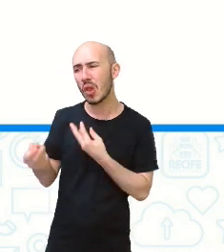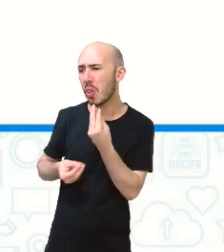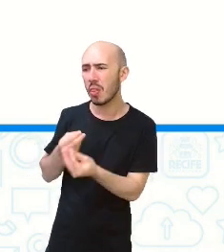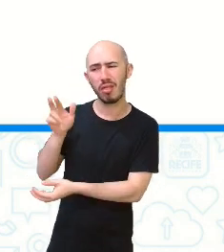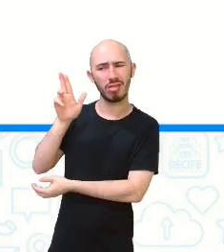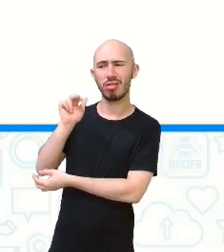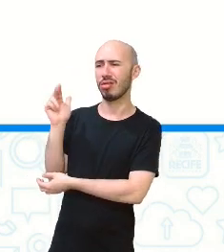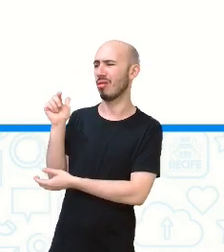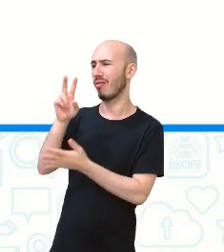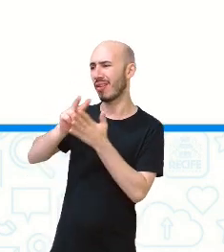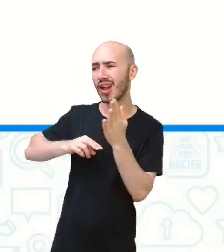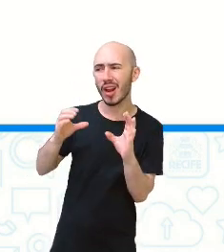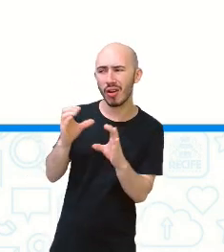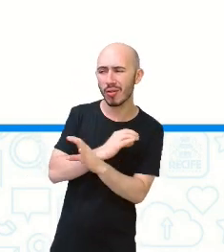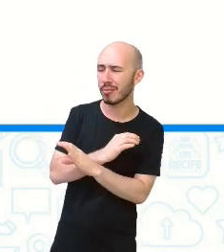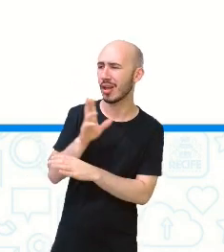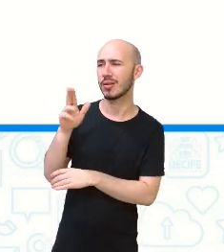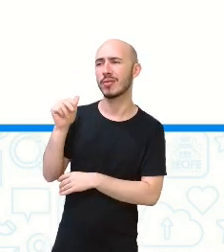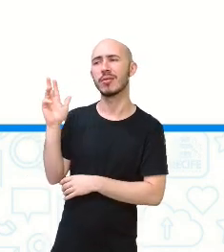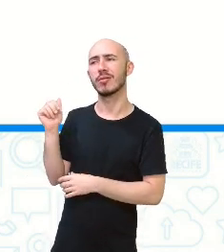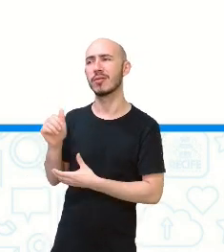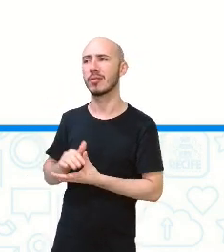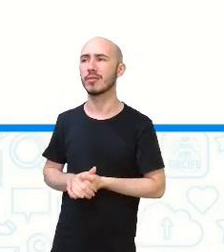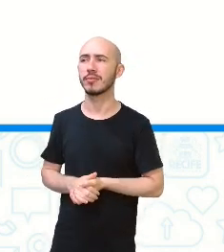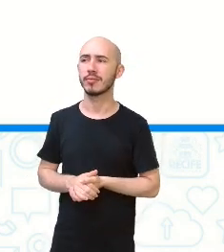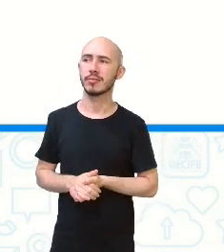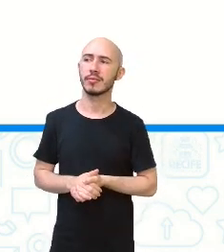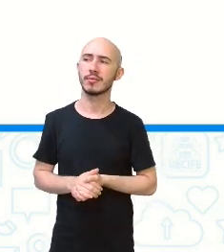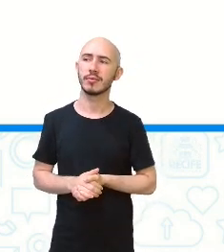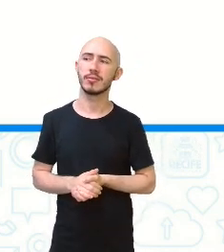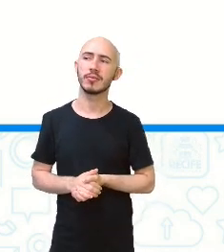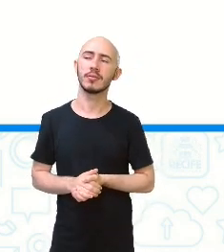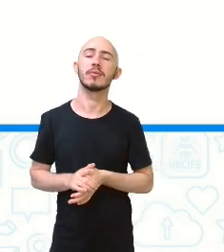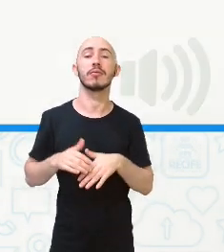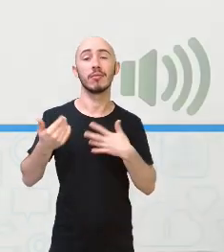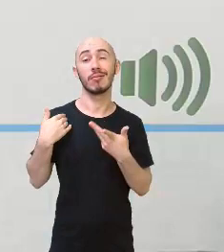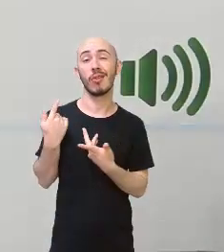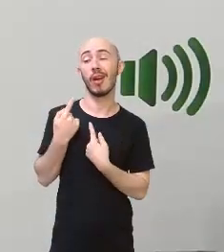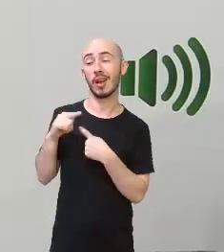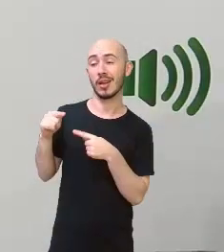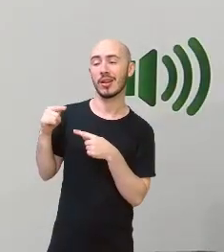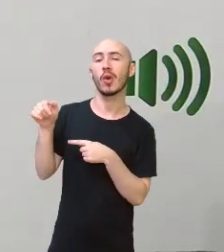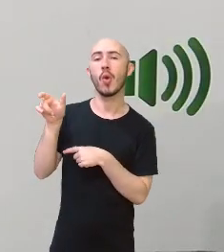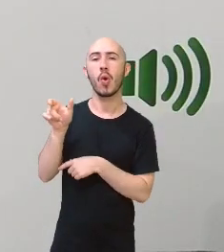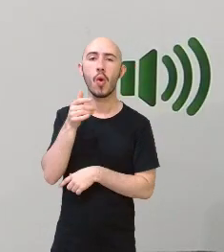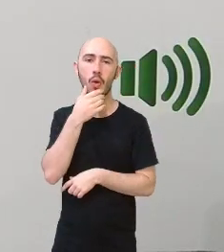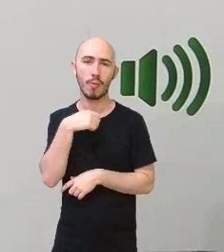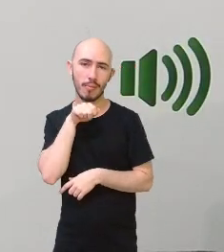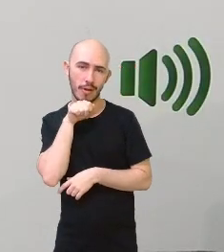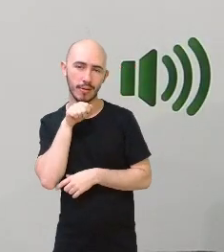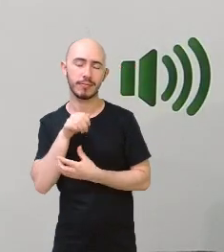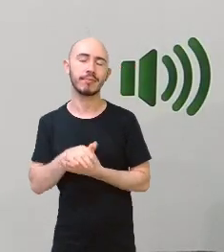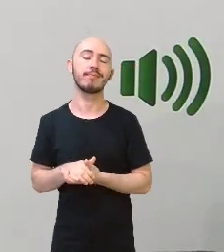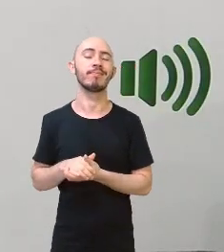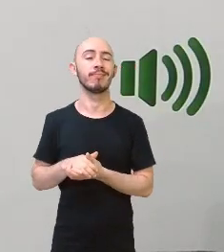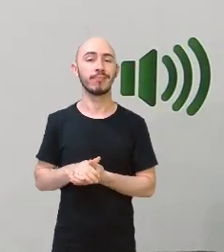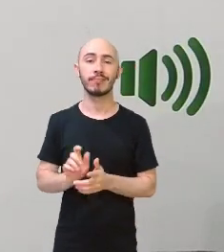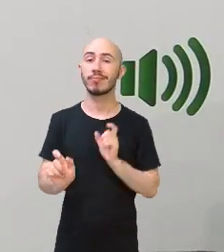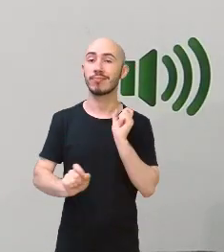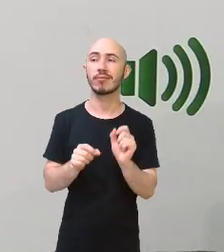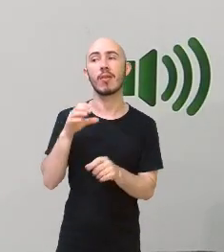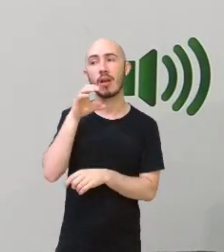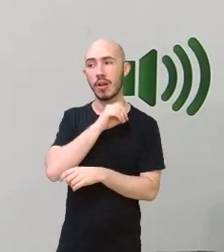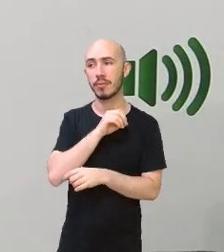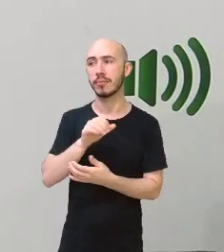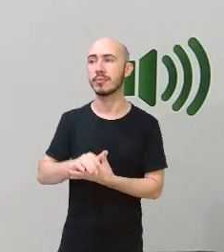de ler um livro tão grosso. Ela fez uma crítica aí ao pai dela, né? A atitude do pai dela que foi tão